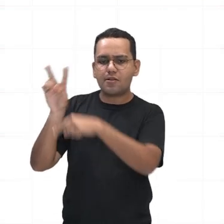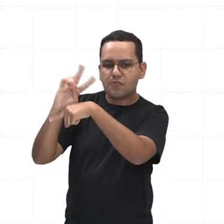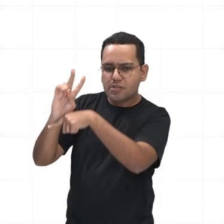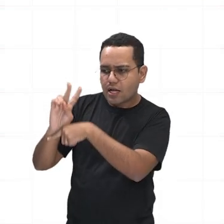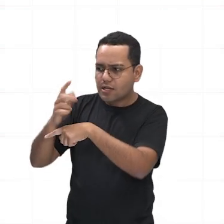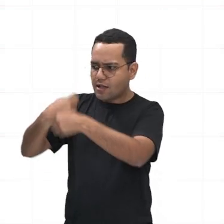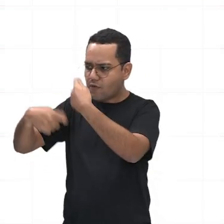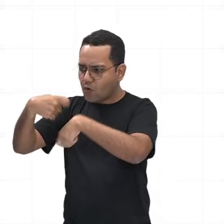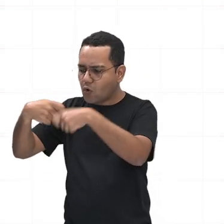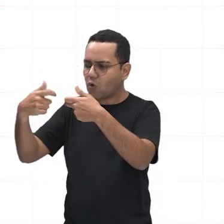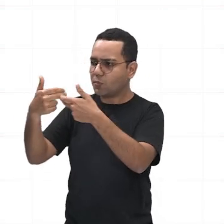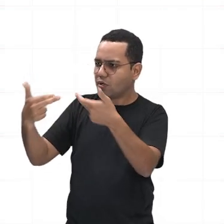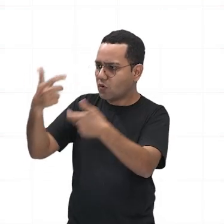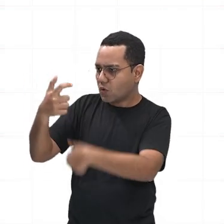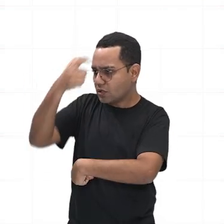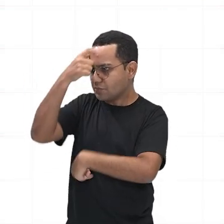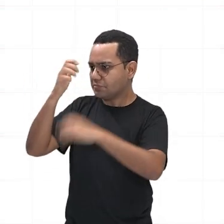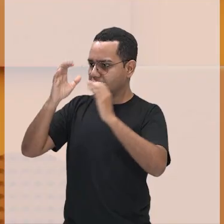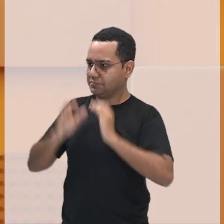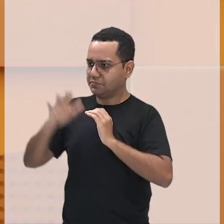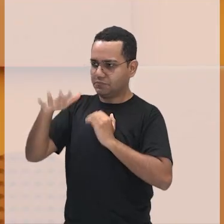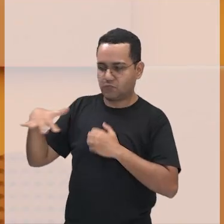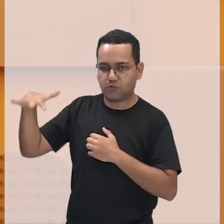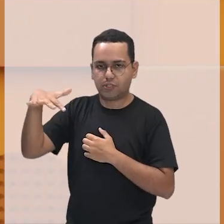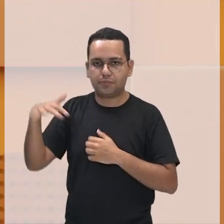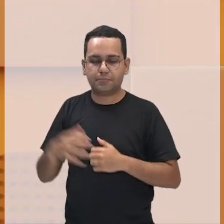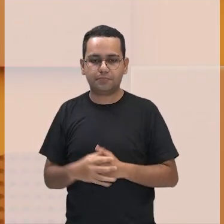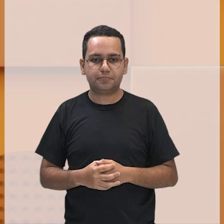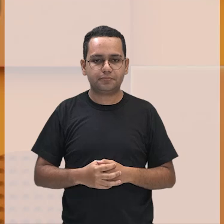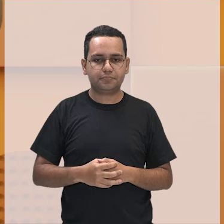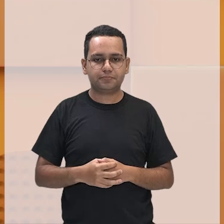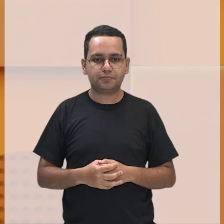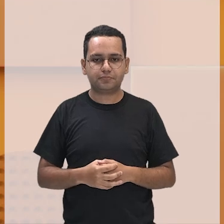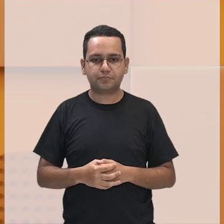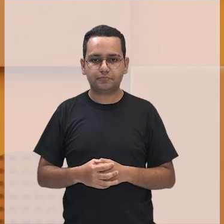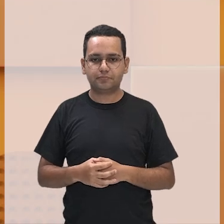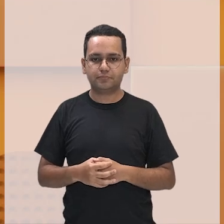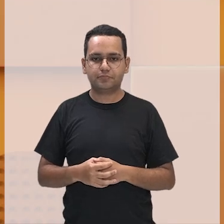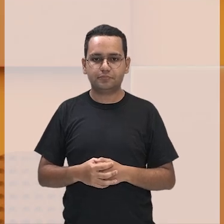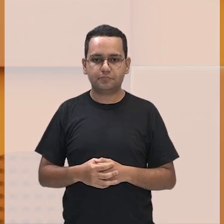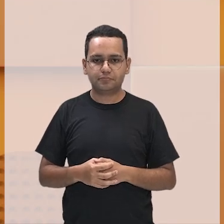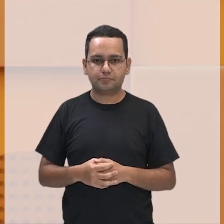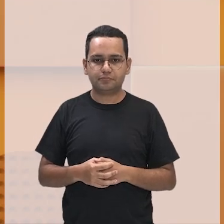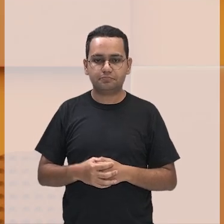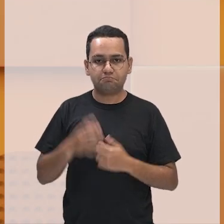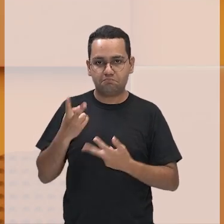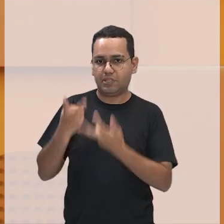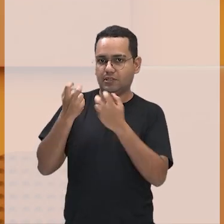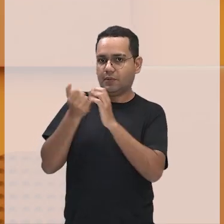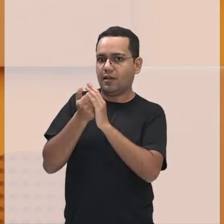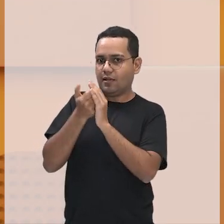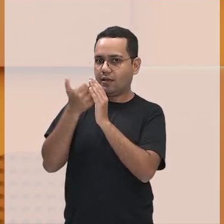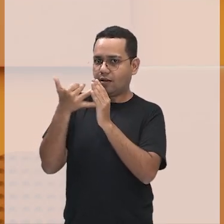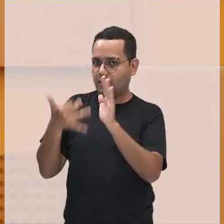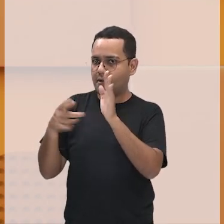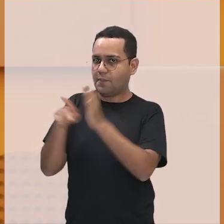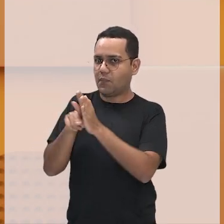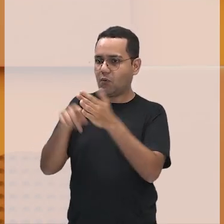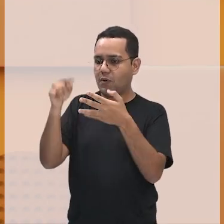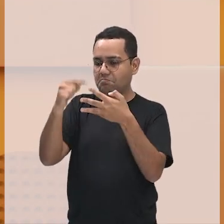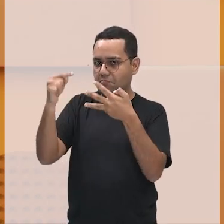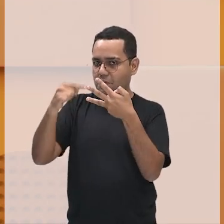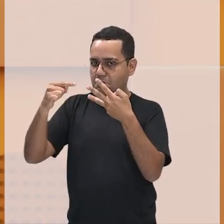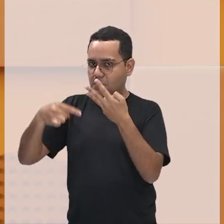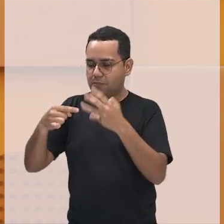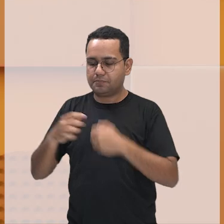então, aí, dos cidadãos, tá? Então, olha aí, nós temos toda esta caracterização, tá? Das